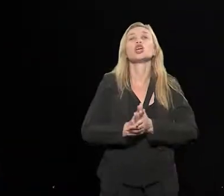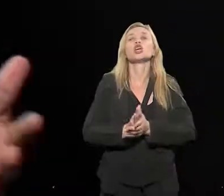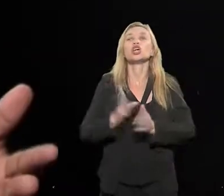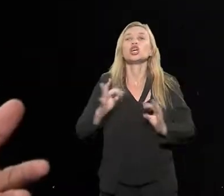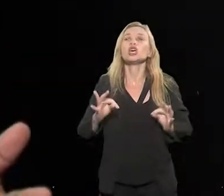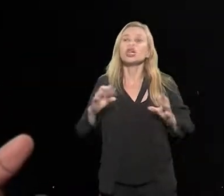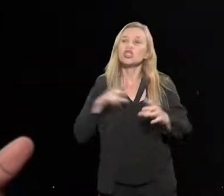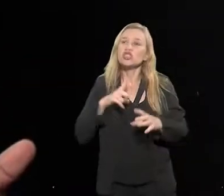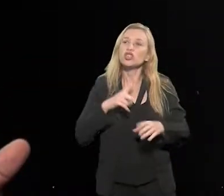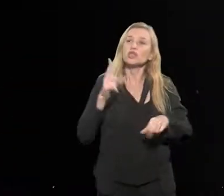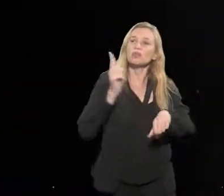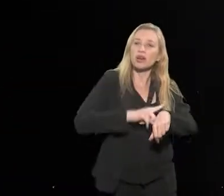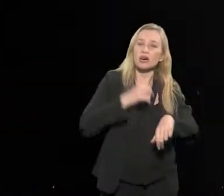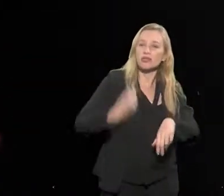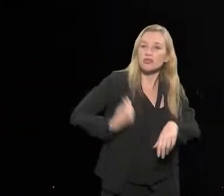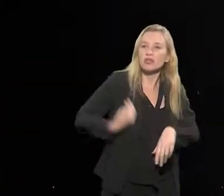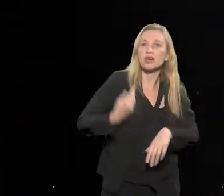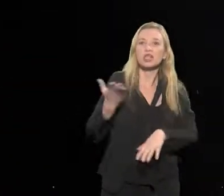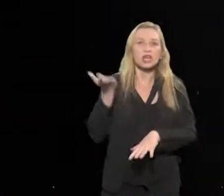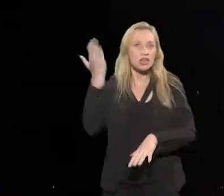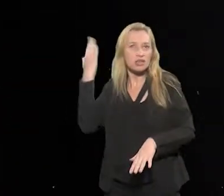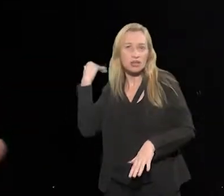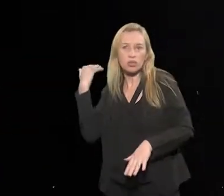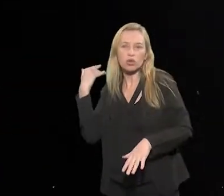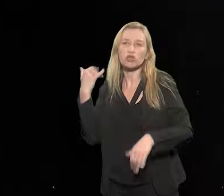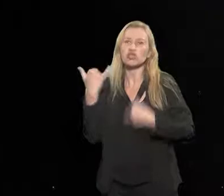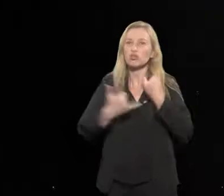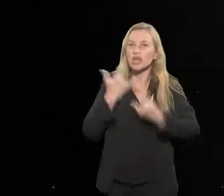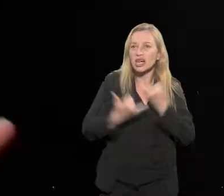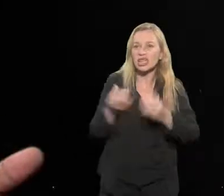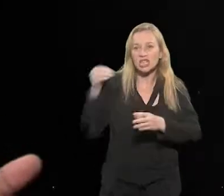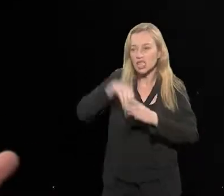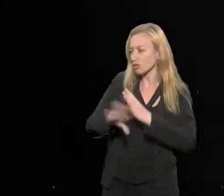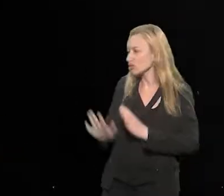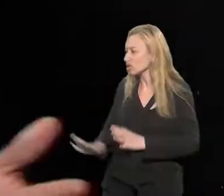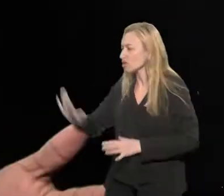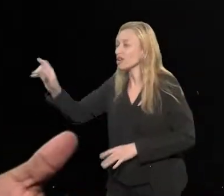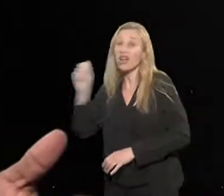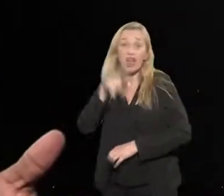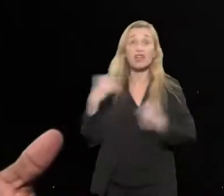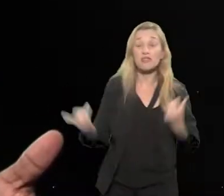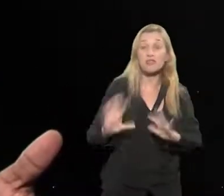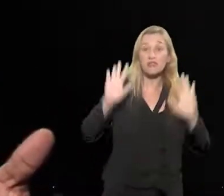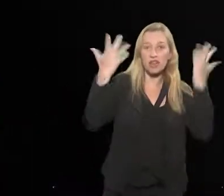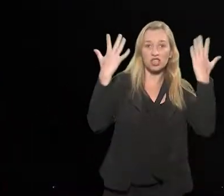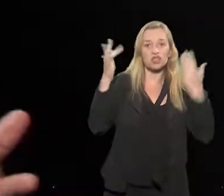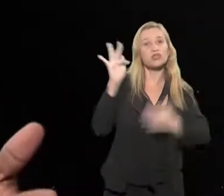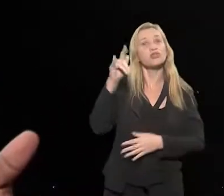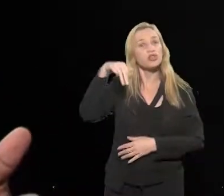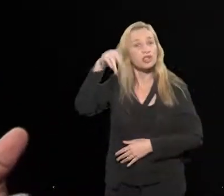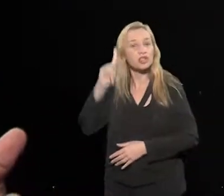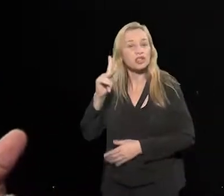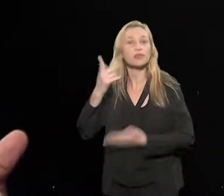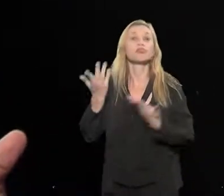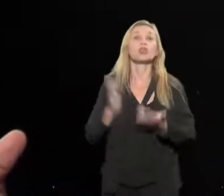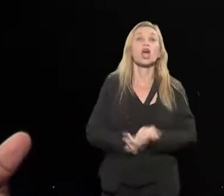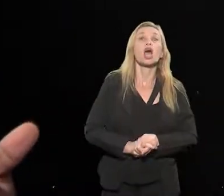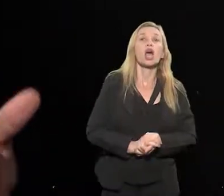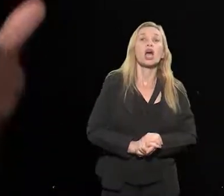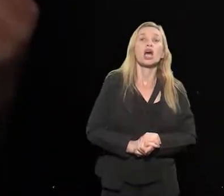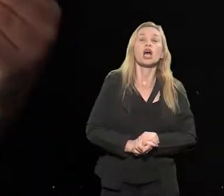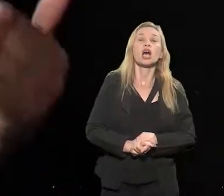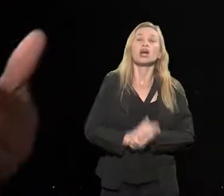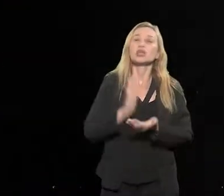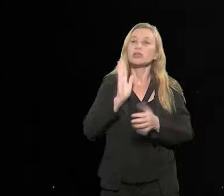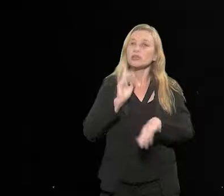coisas. E o que a gente tinha para viver naquela época ali, em termos de lazer, dentro das favelas, era o baile funk.